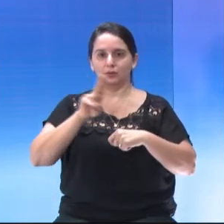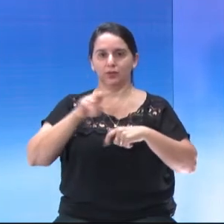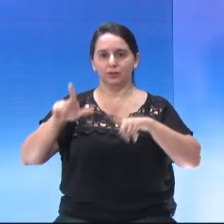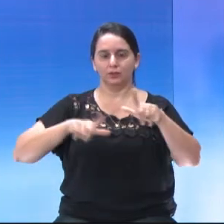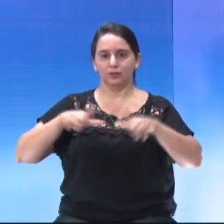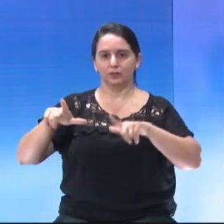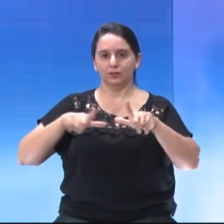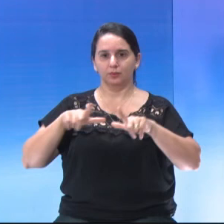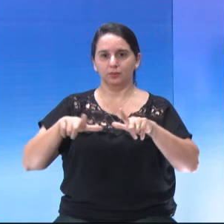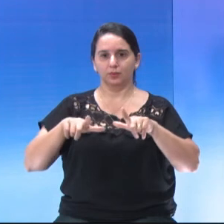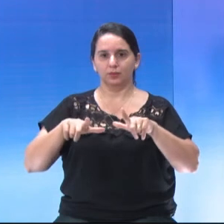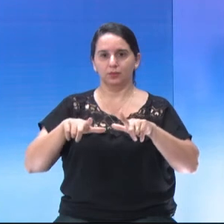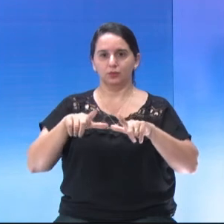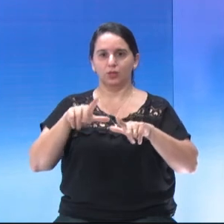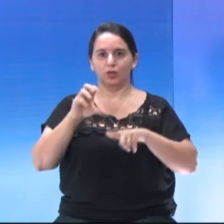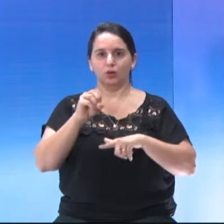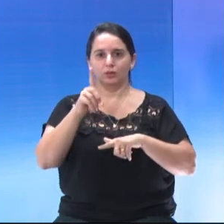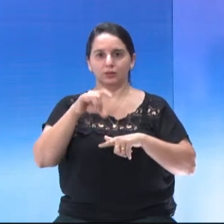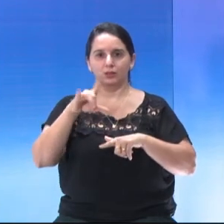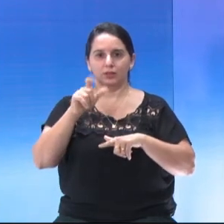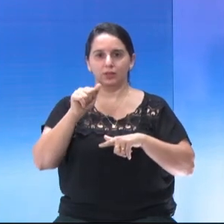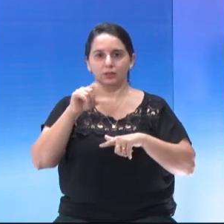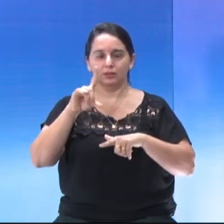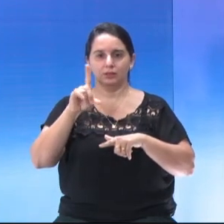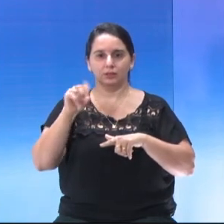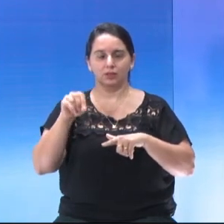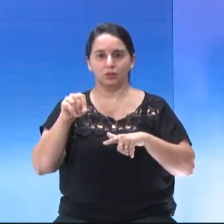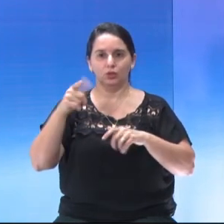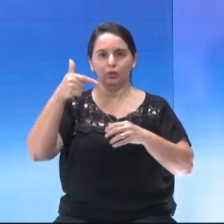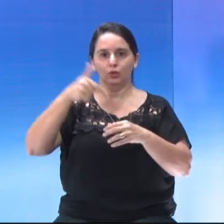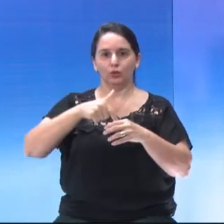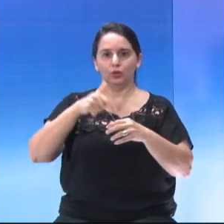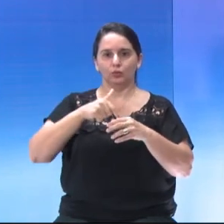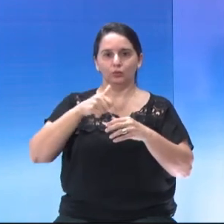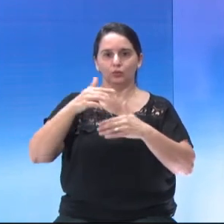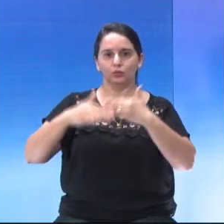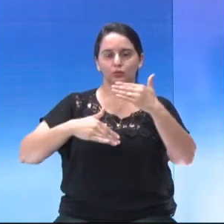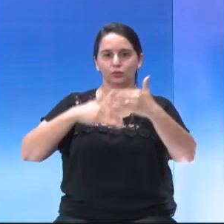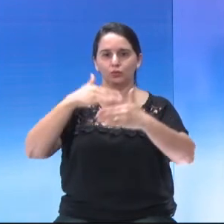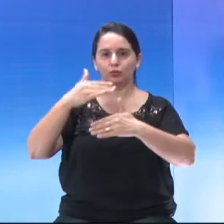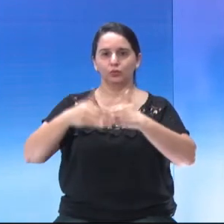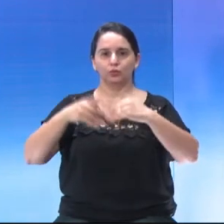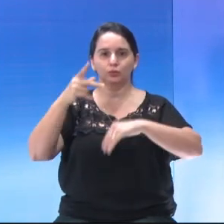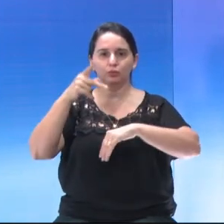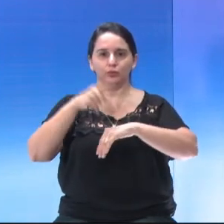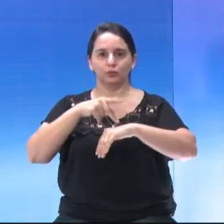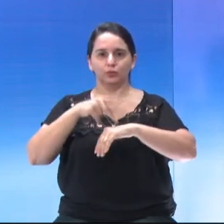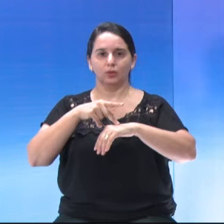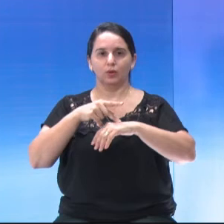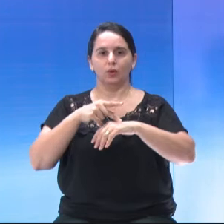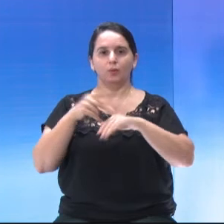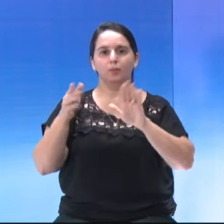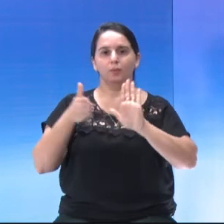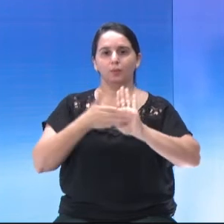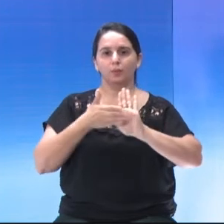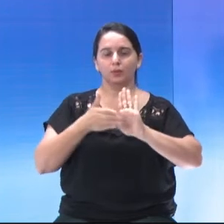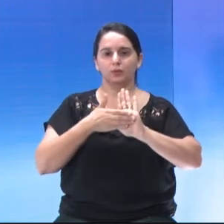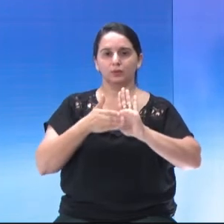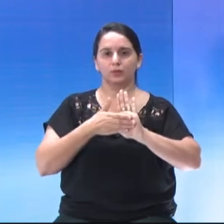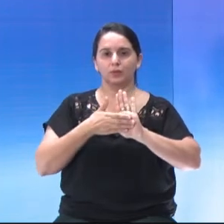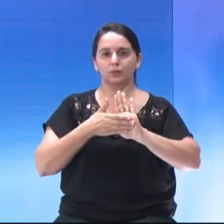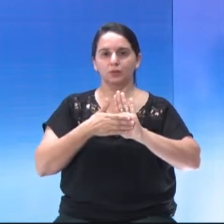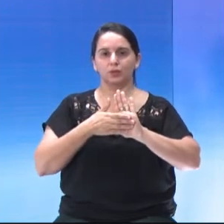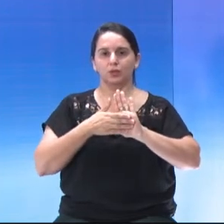desse trabalho é oriunda da oxidação de combustíveis, gerado no ciclo do carbono, por meio de